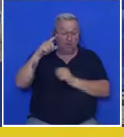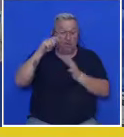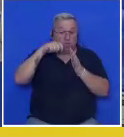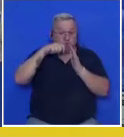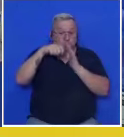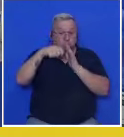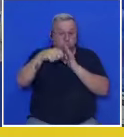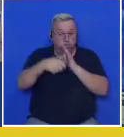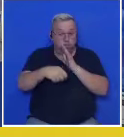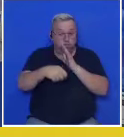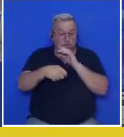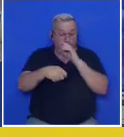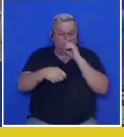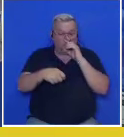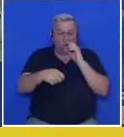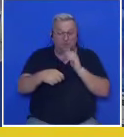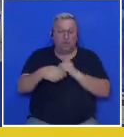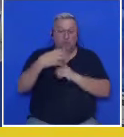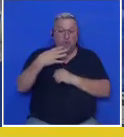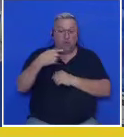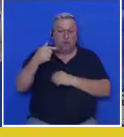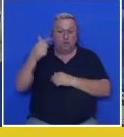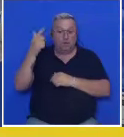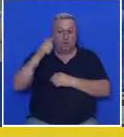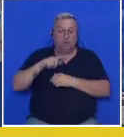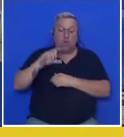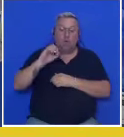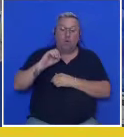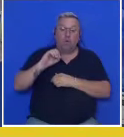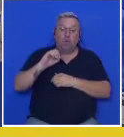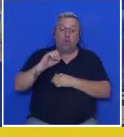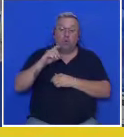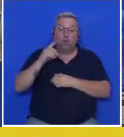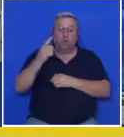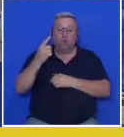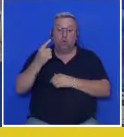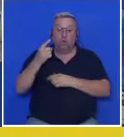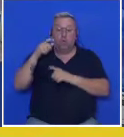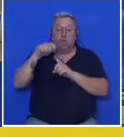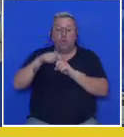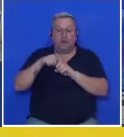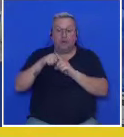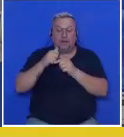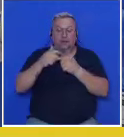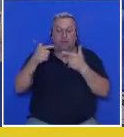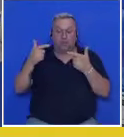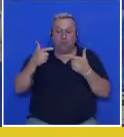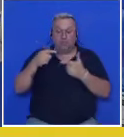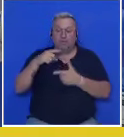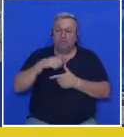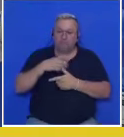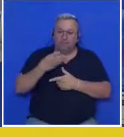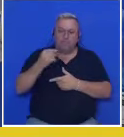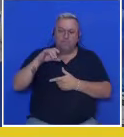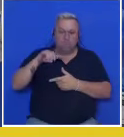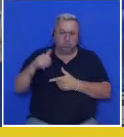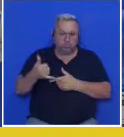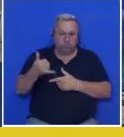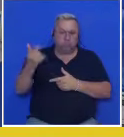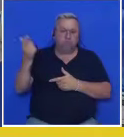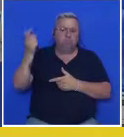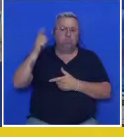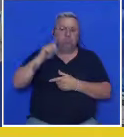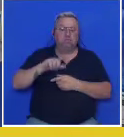leva prêmio quem acertar de 4 a 7 números ou quem acertar o mês da sorte. Você tem muitas chances de